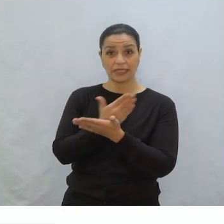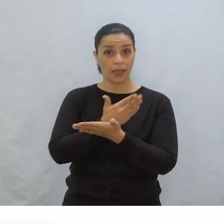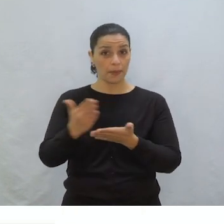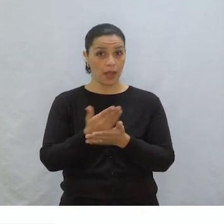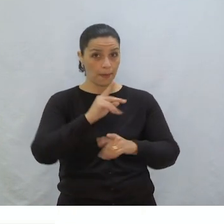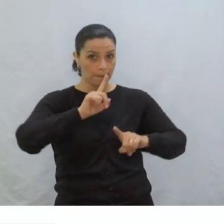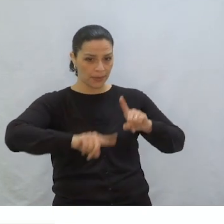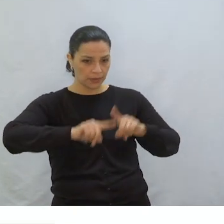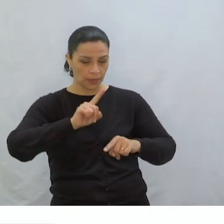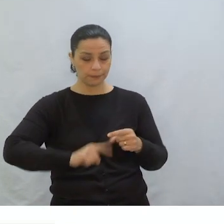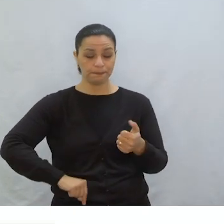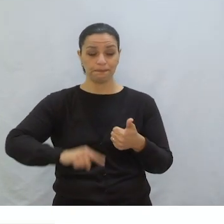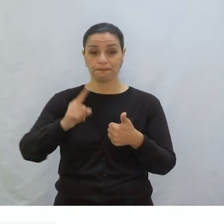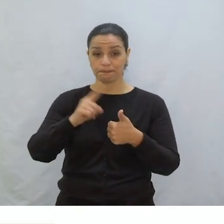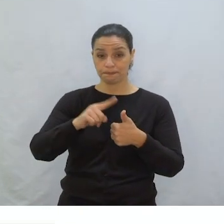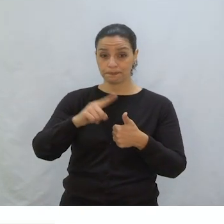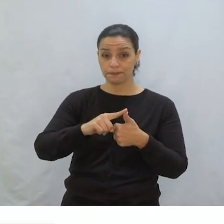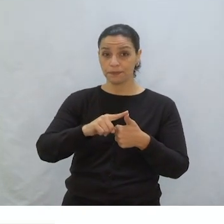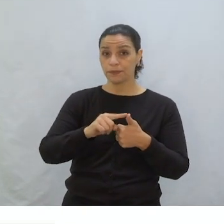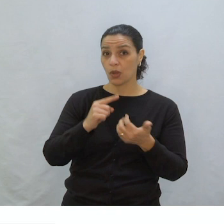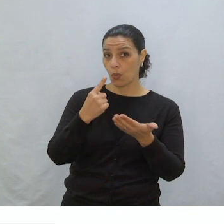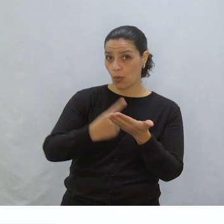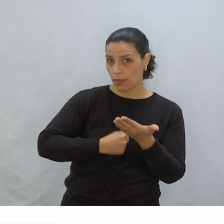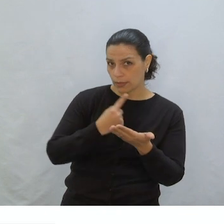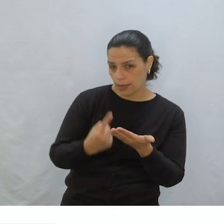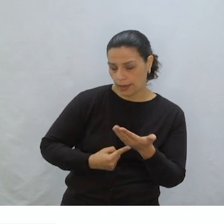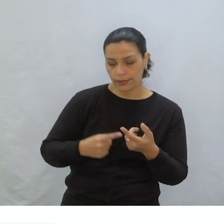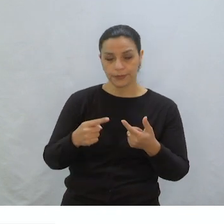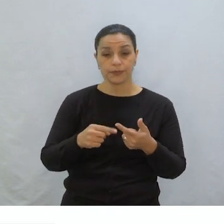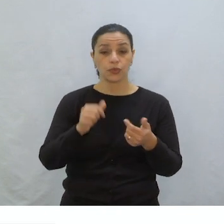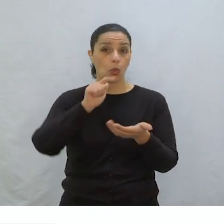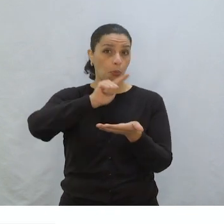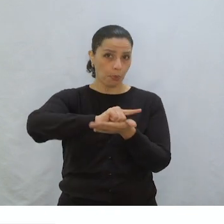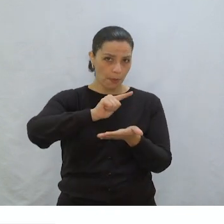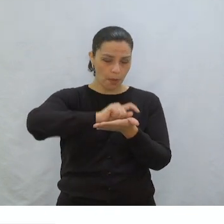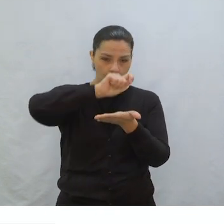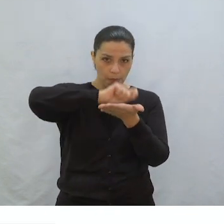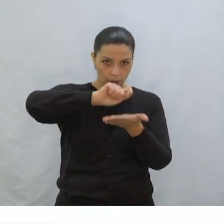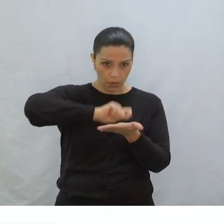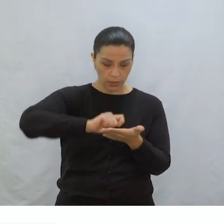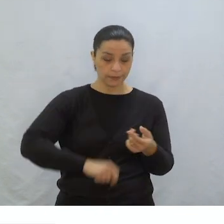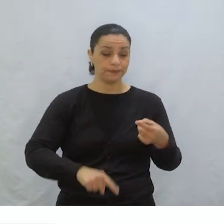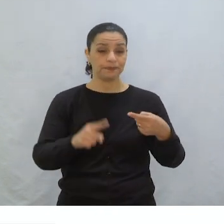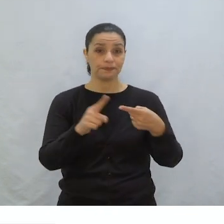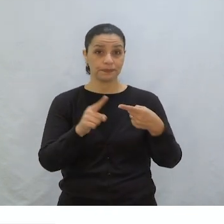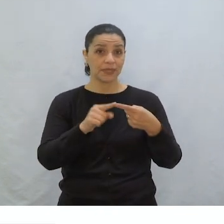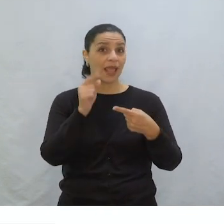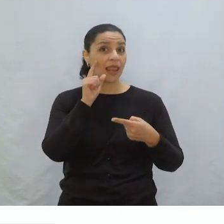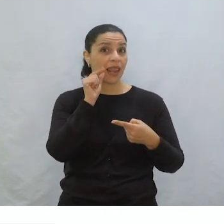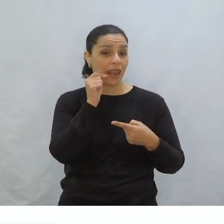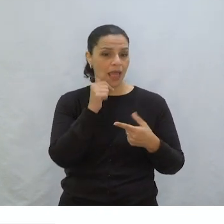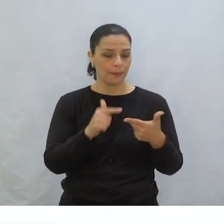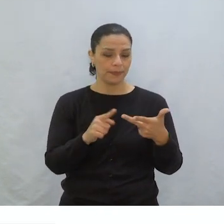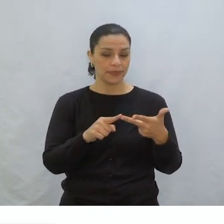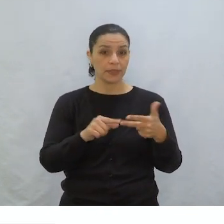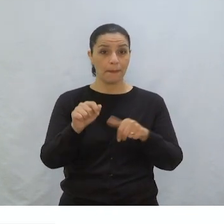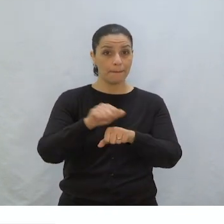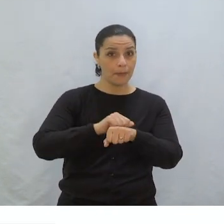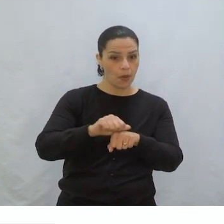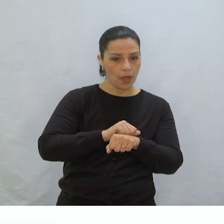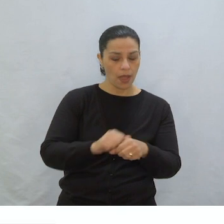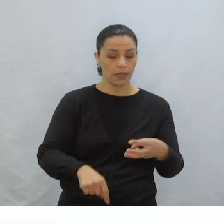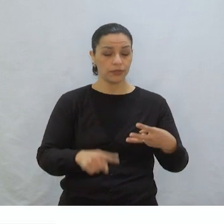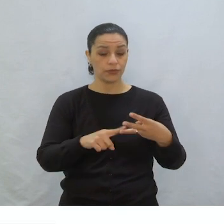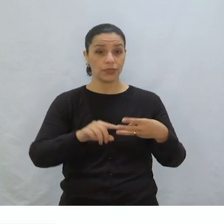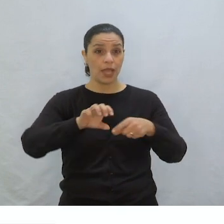agora separar os nossos materiais. Você vai precisar de um caderno ou folha para registro, lápis,